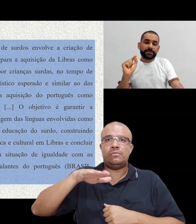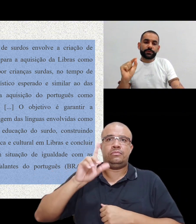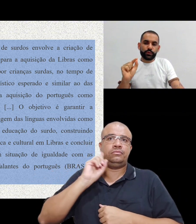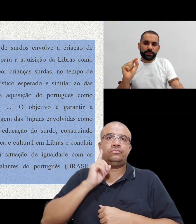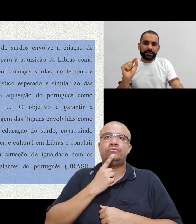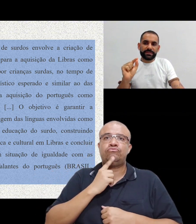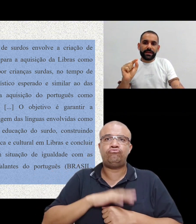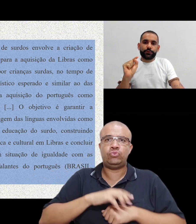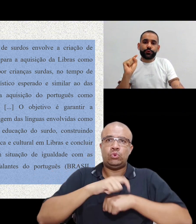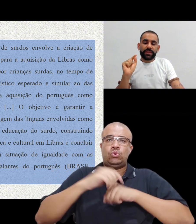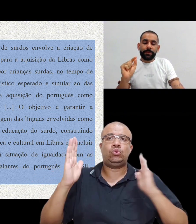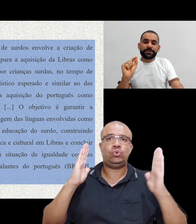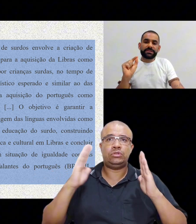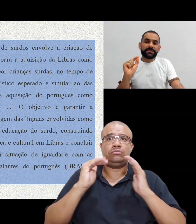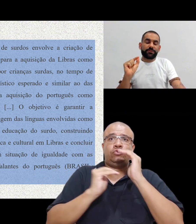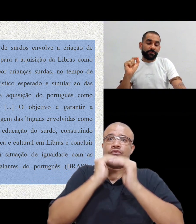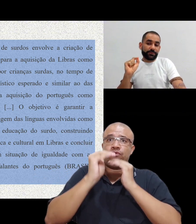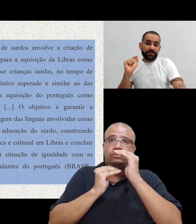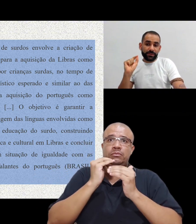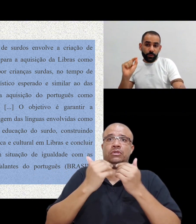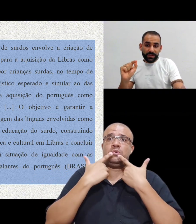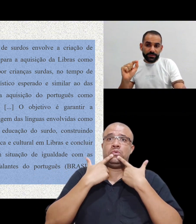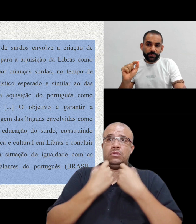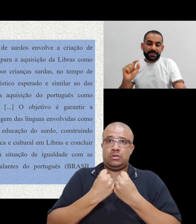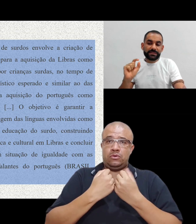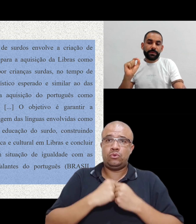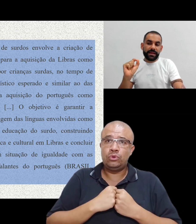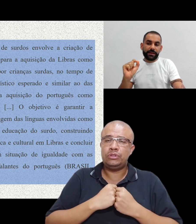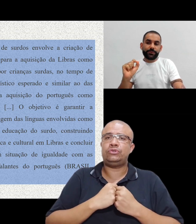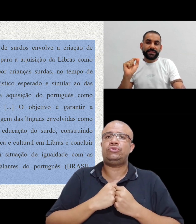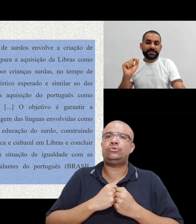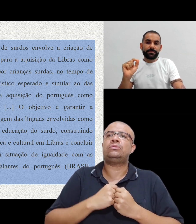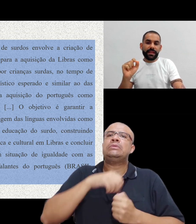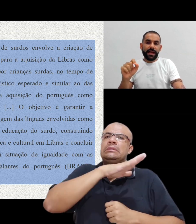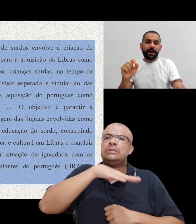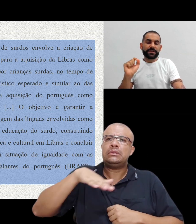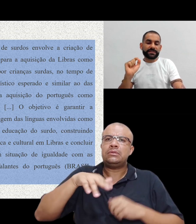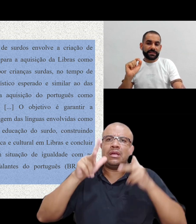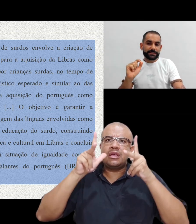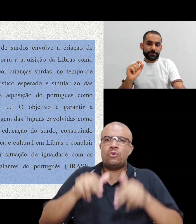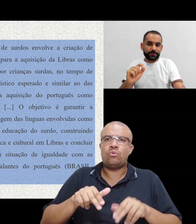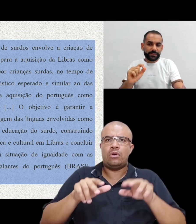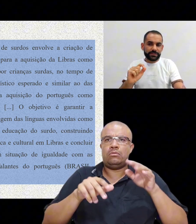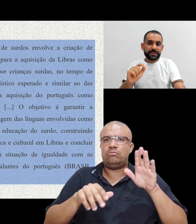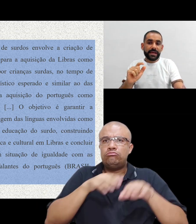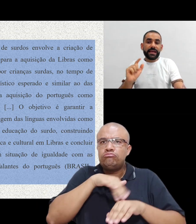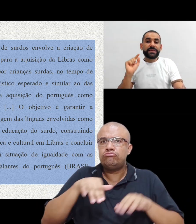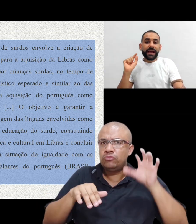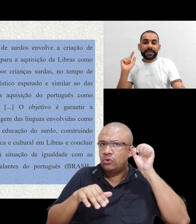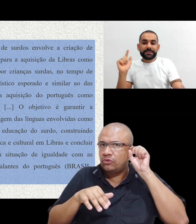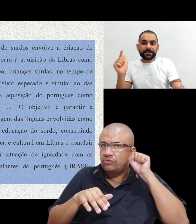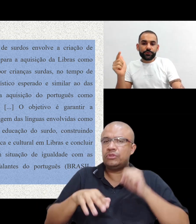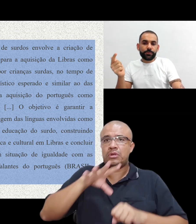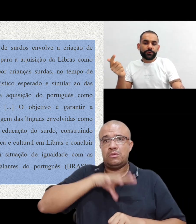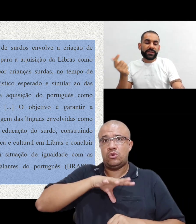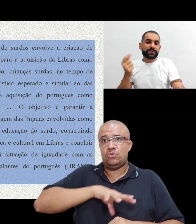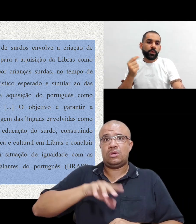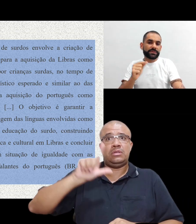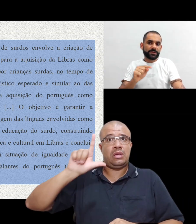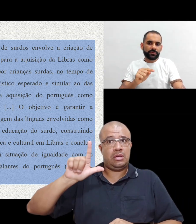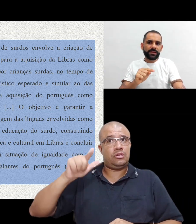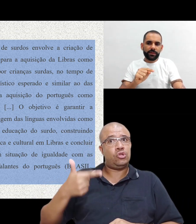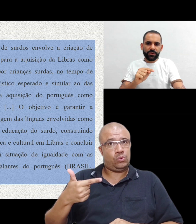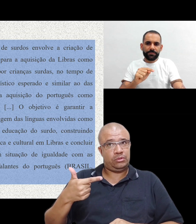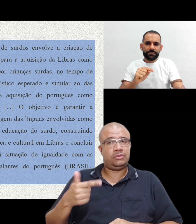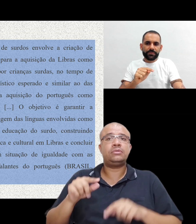por crianças surdas, no tempo de desenvolvimento linguístico esperado e similar ao das crianças ouvintes, e a aquisição do português